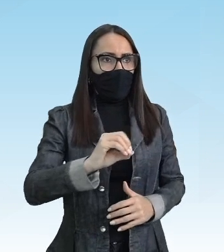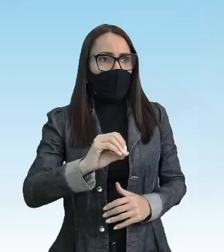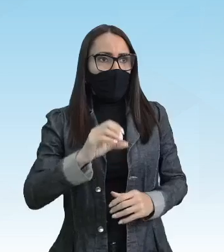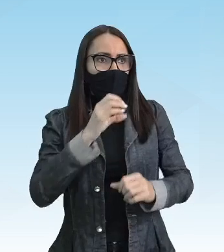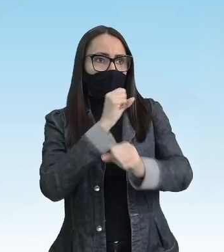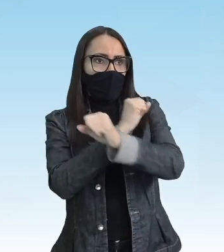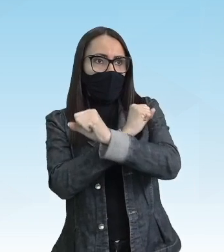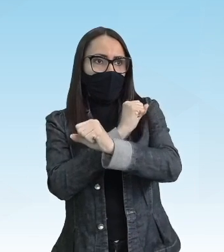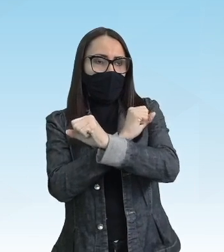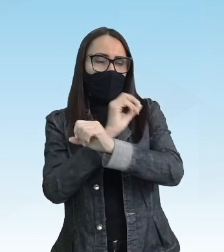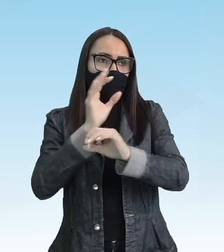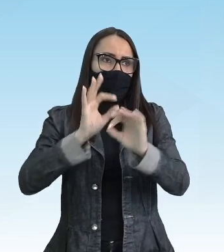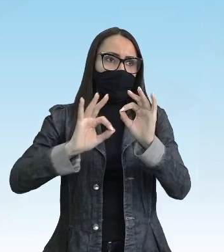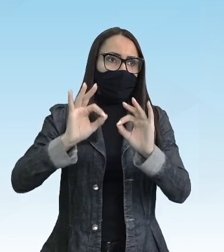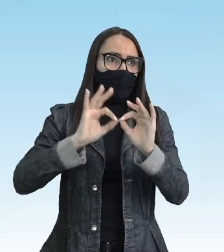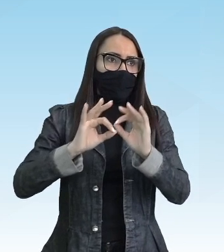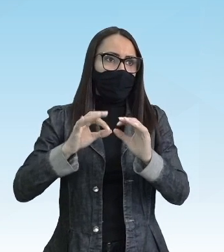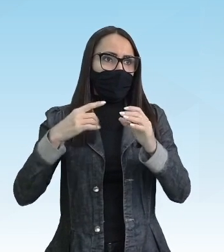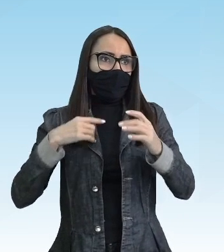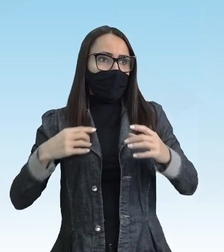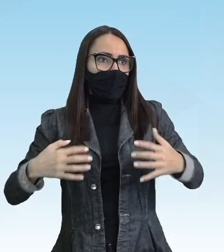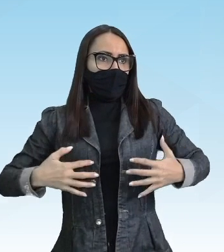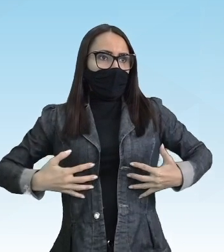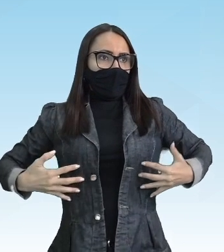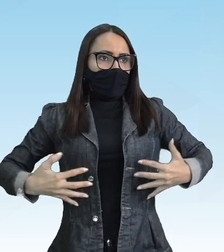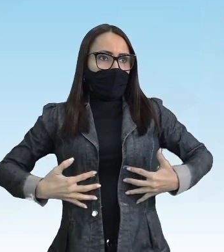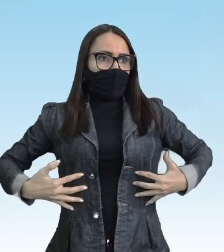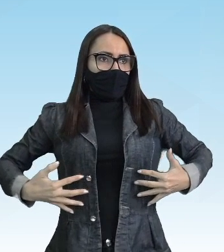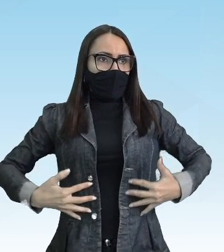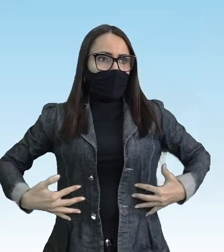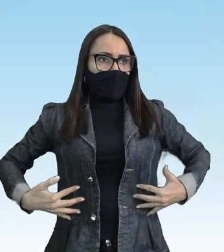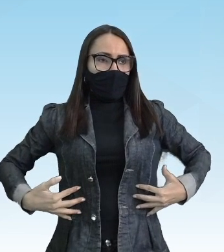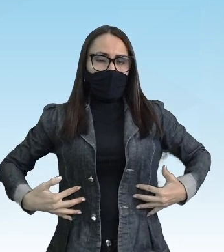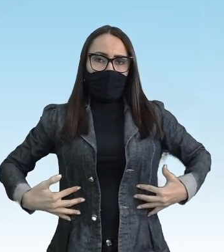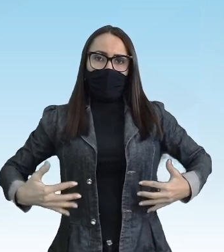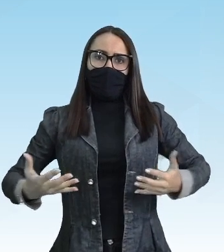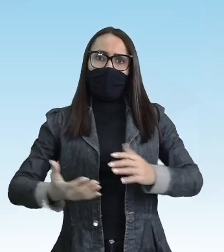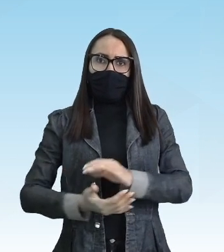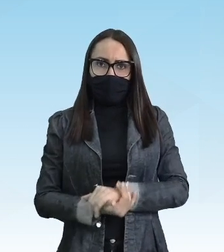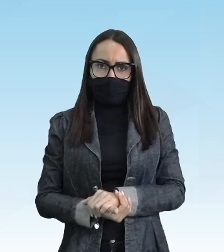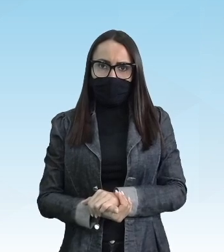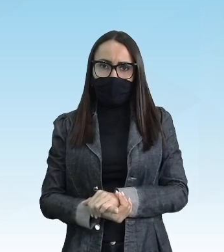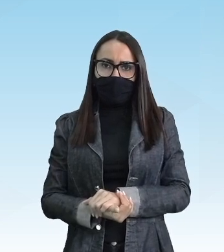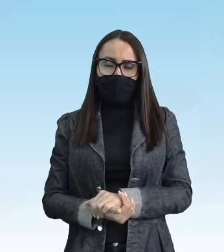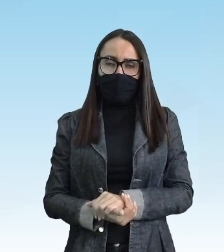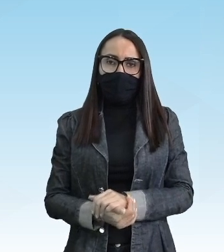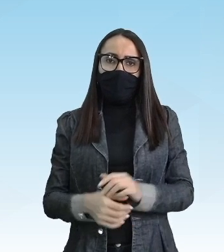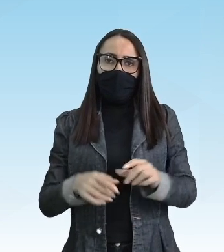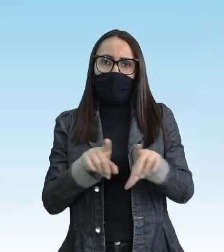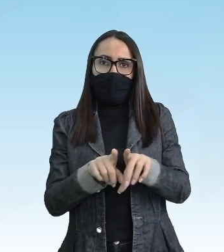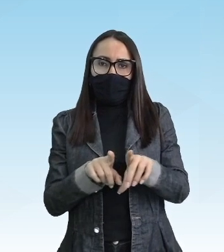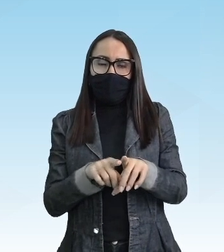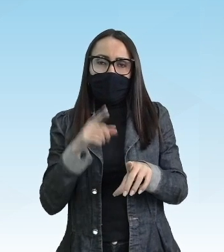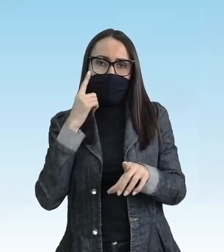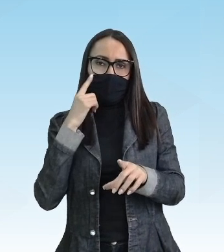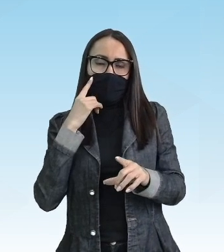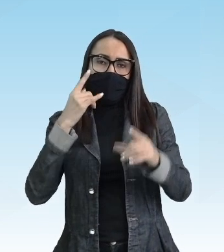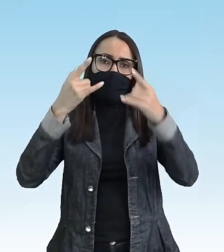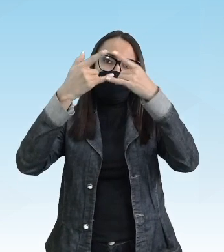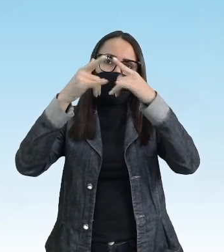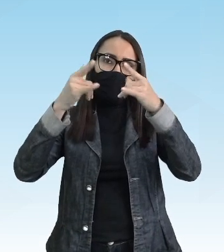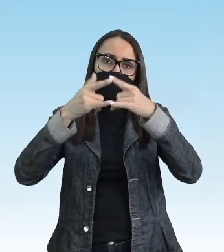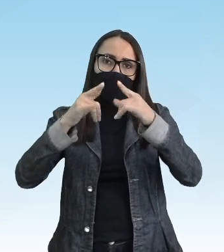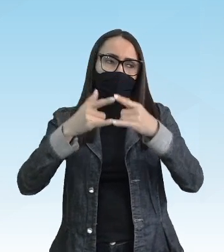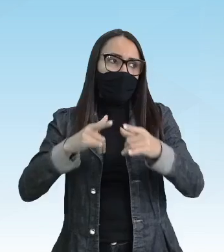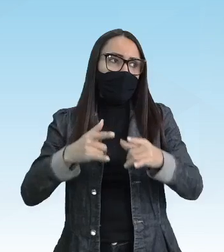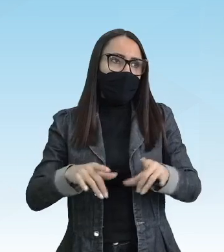formando ali o esqueleto axial. Bom, e se tratando do esqueleto